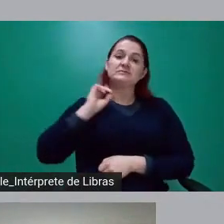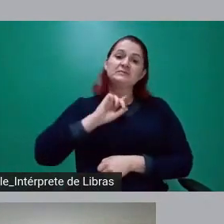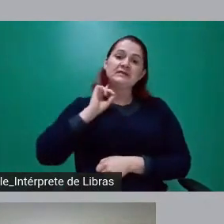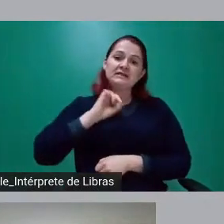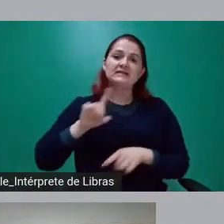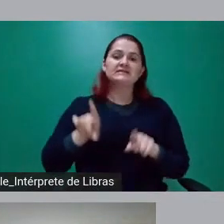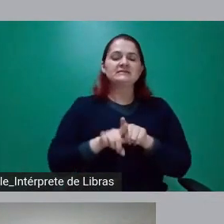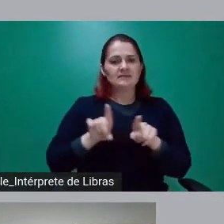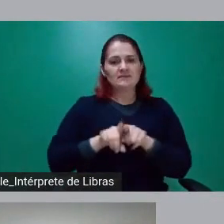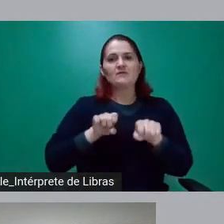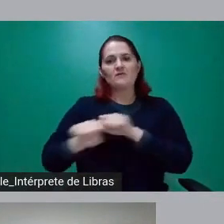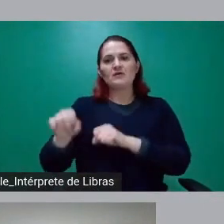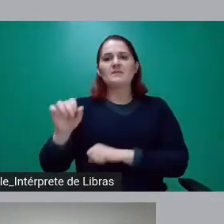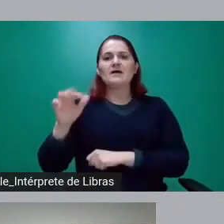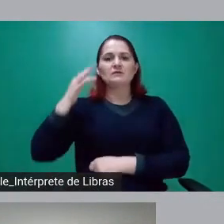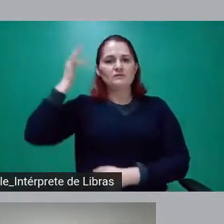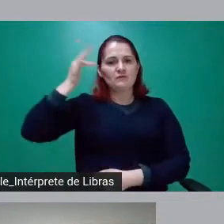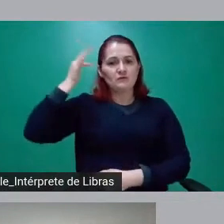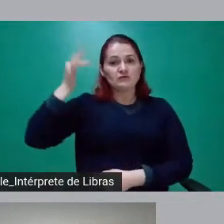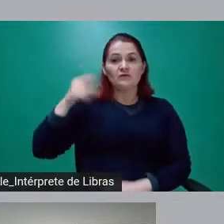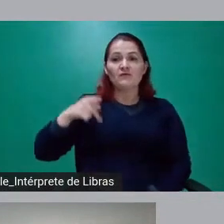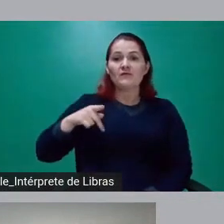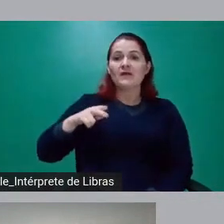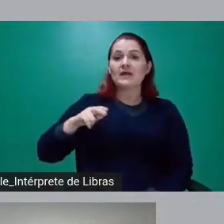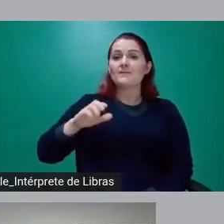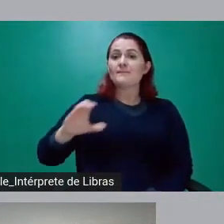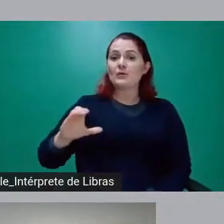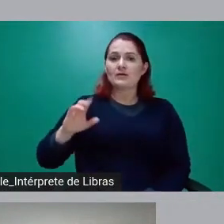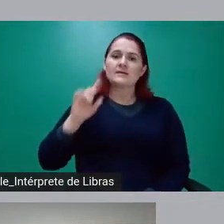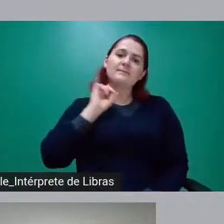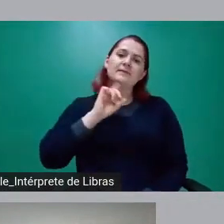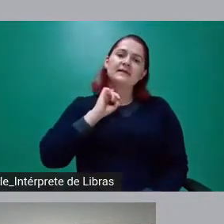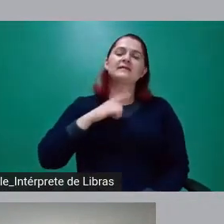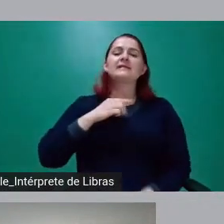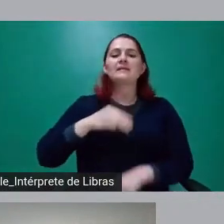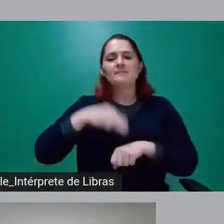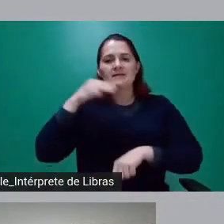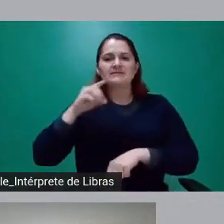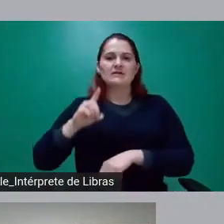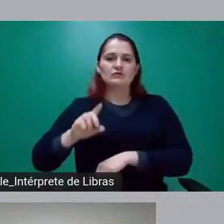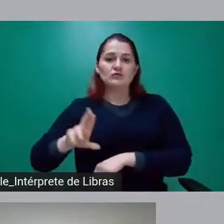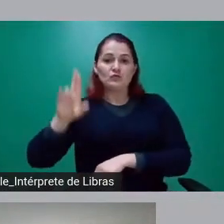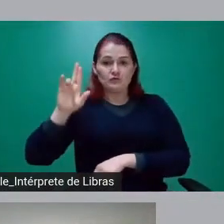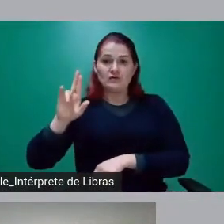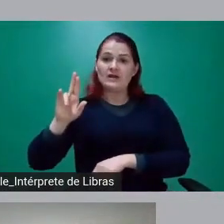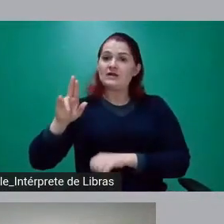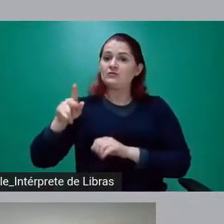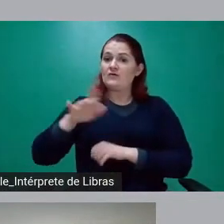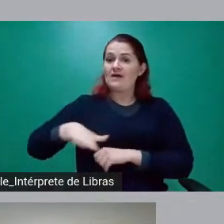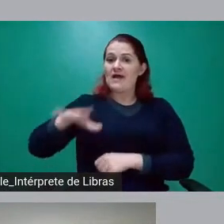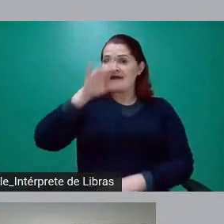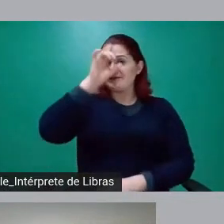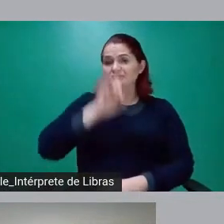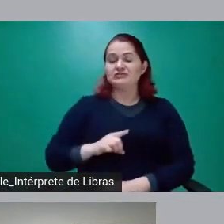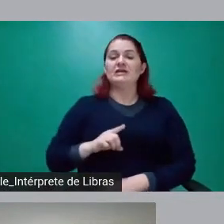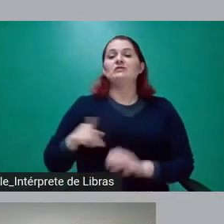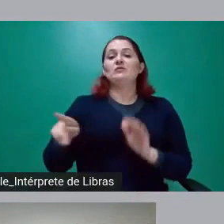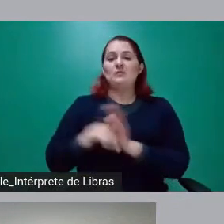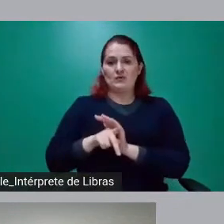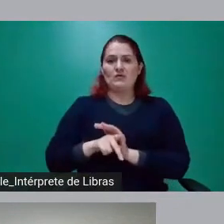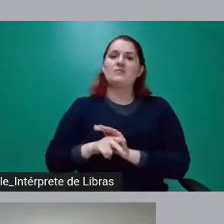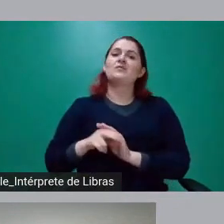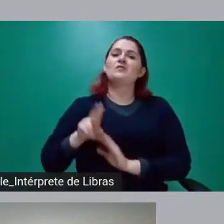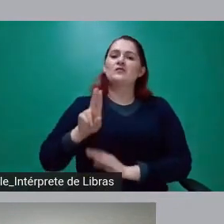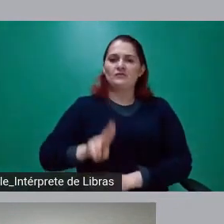Minas Gerais. Ele tem mestrado e doutorado em Direito pela UFMG, é professor lá também